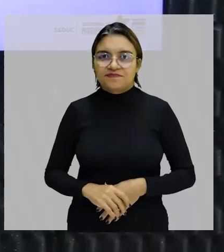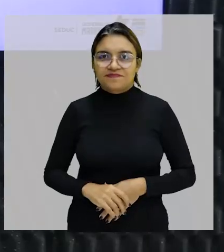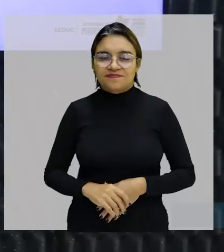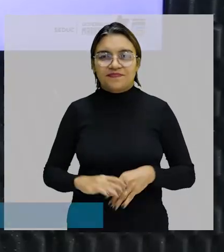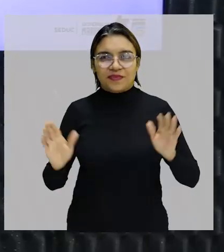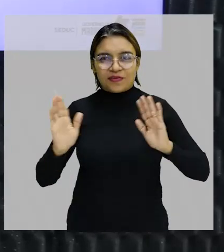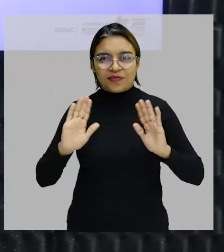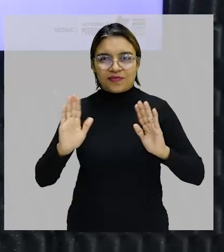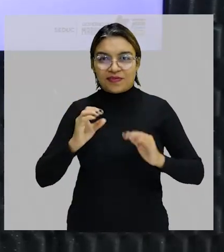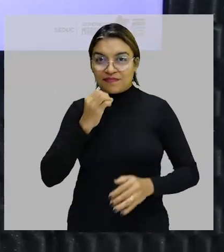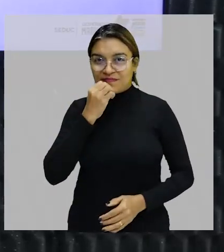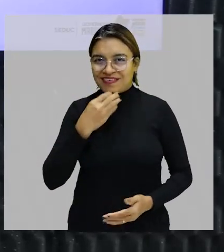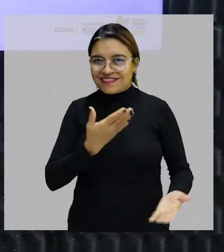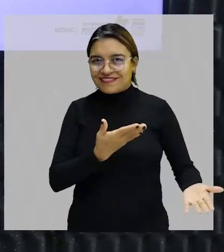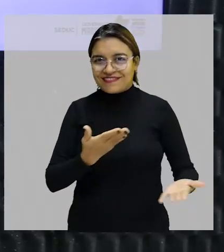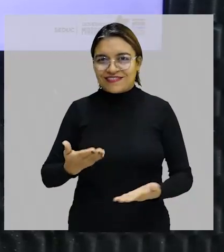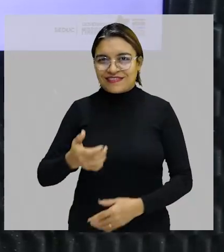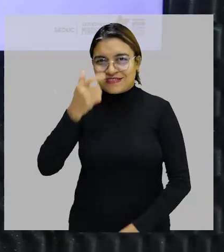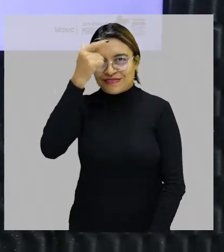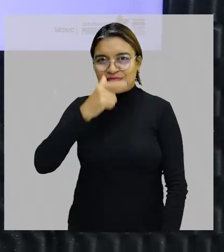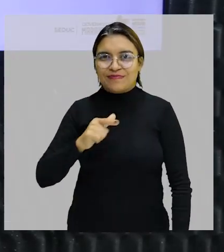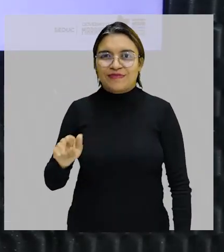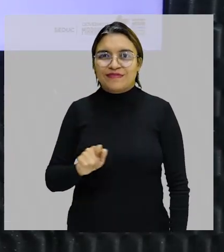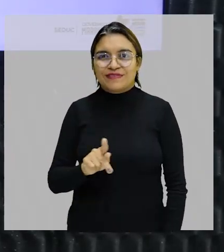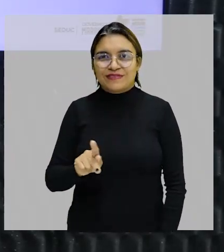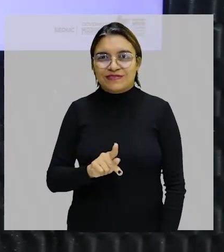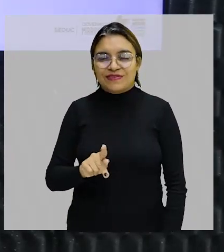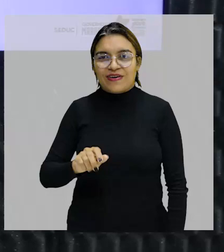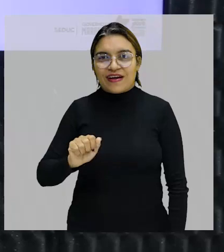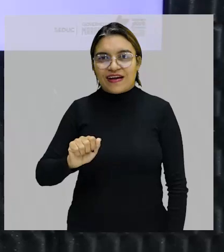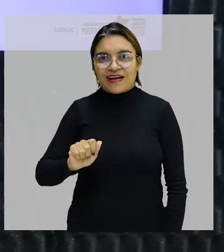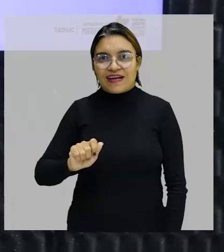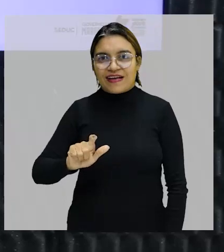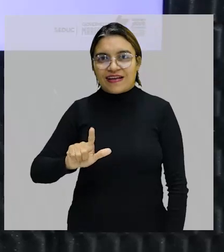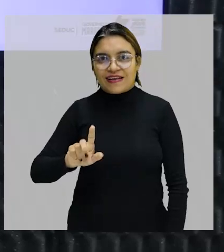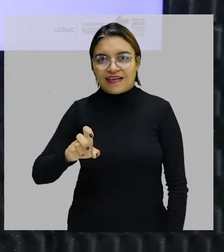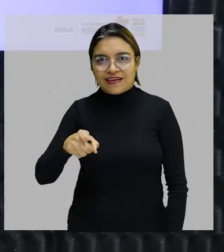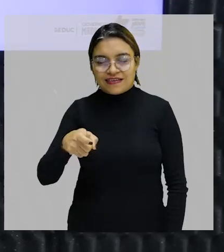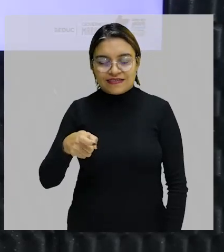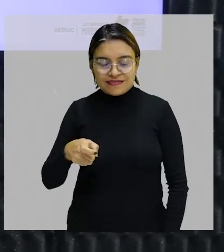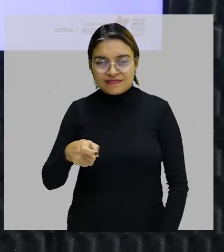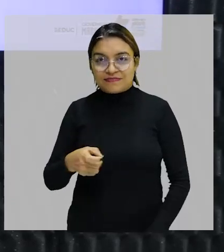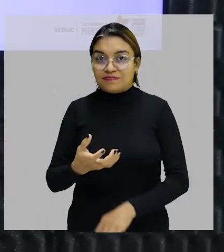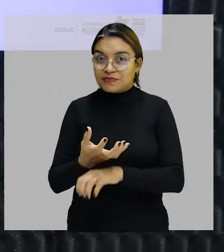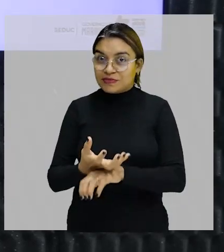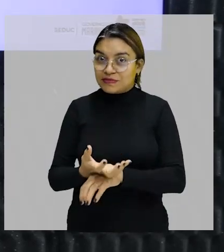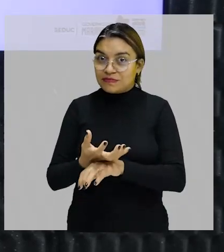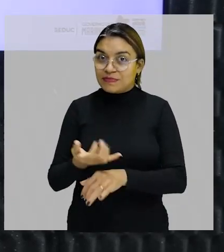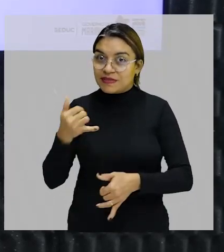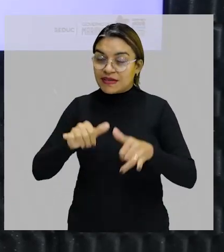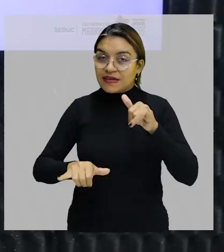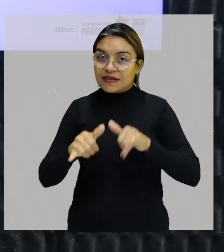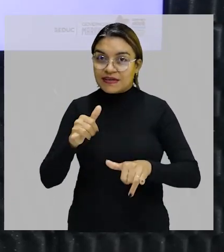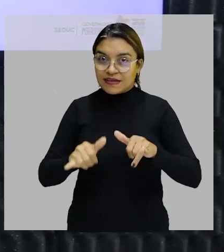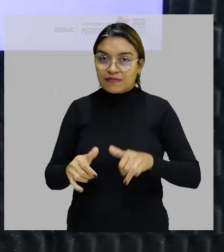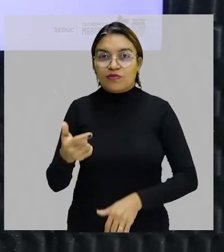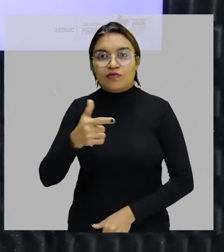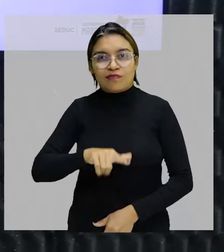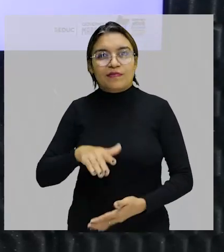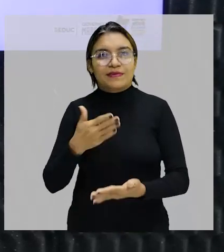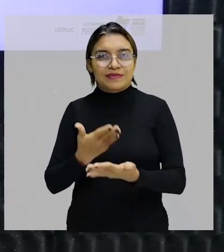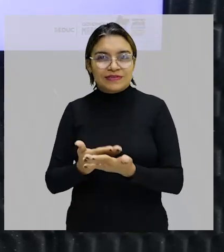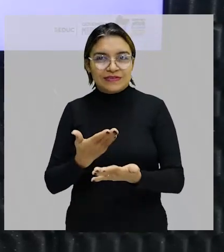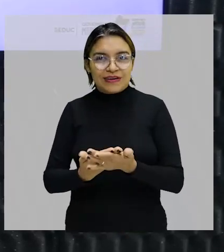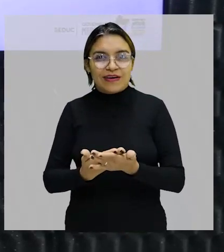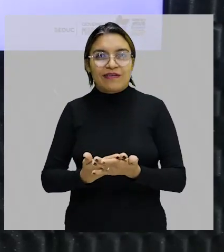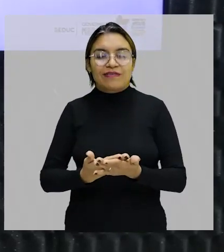Olá, turma, sejam todos bem-vindos. Professor Alex Ferreira, disciplina Química. Mais um módulo do nosso projeto Fique em Casa Aprendendo.